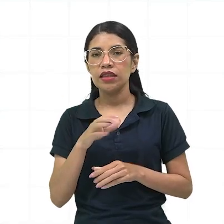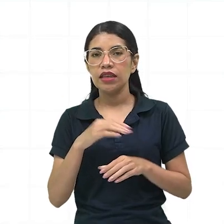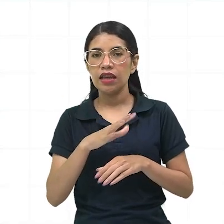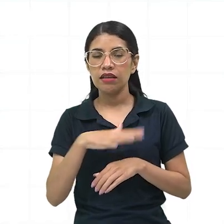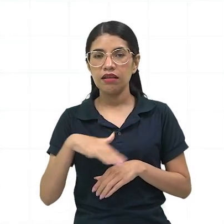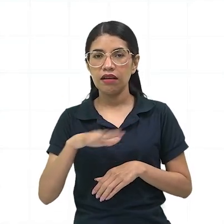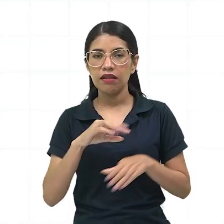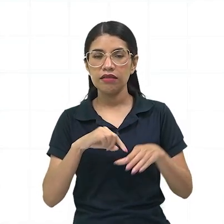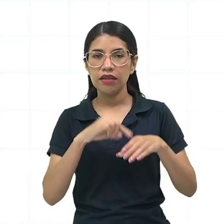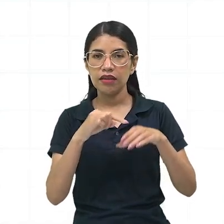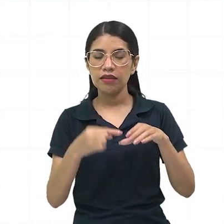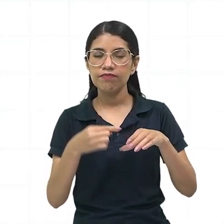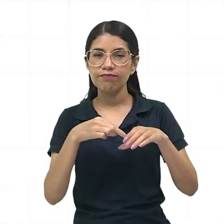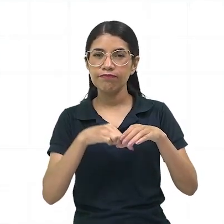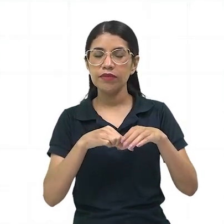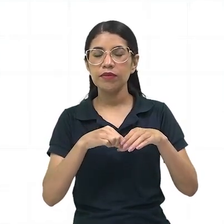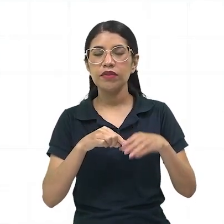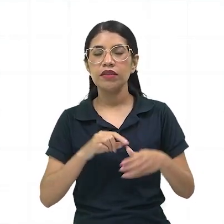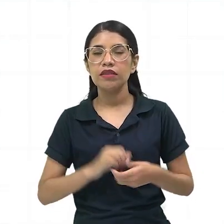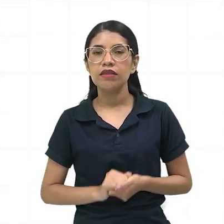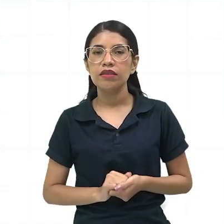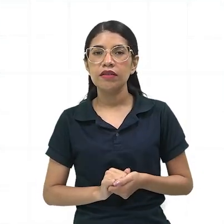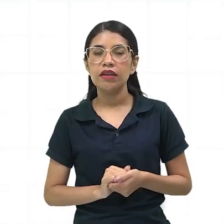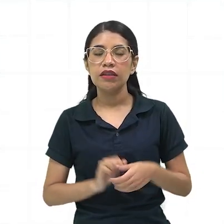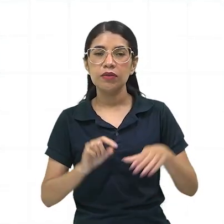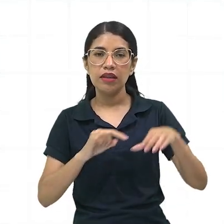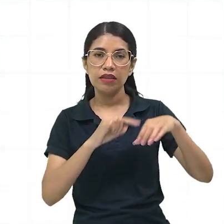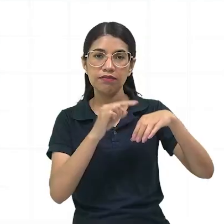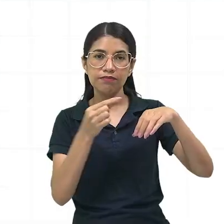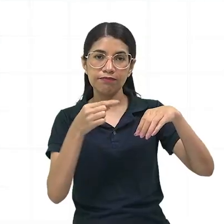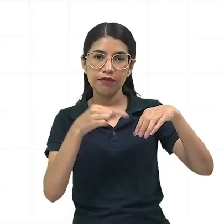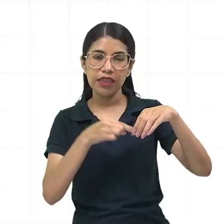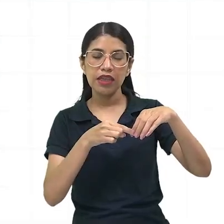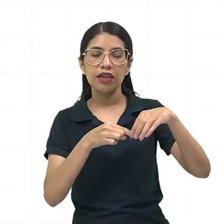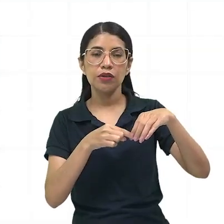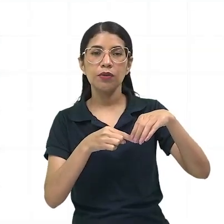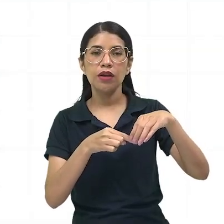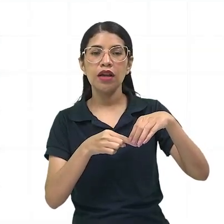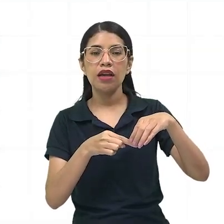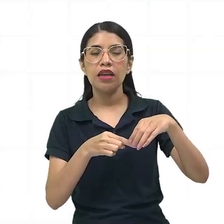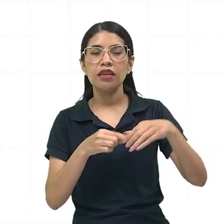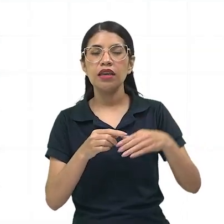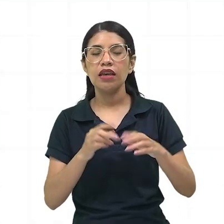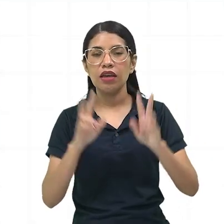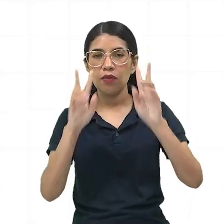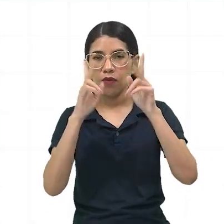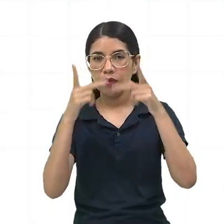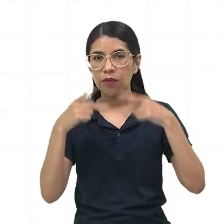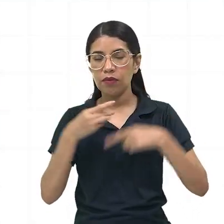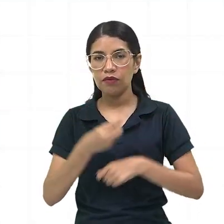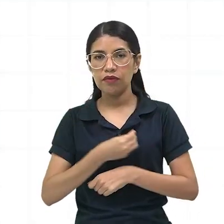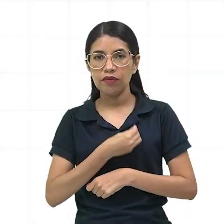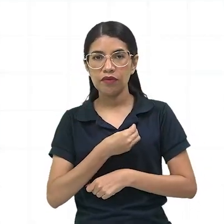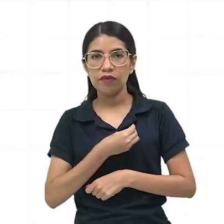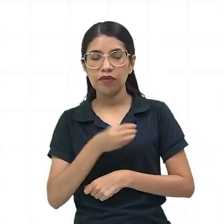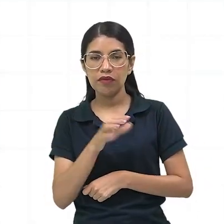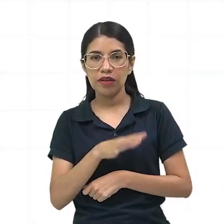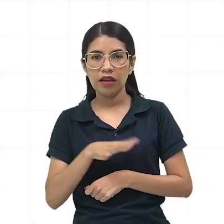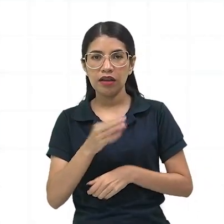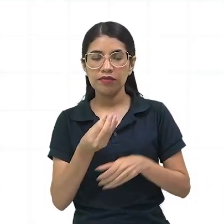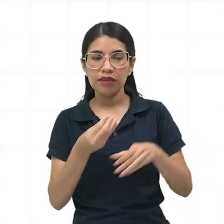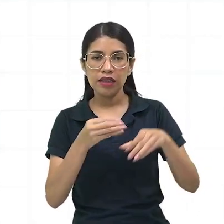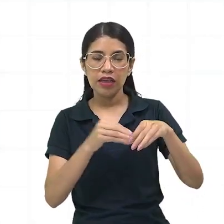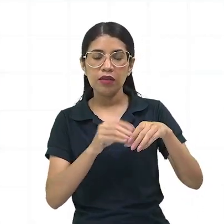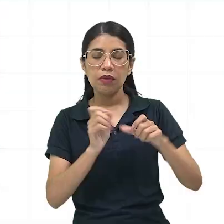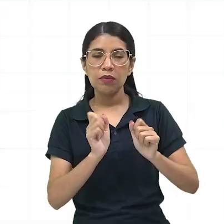está vendo a imagem de uma representação de uma caverna, que era onde o homem pré-histórico se abrigava, né,